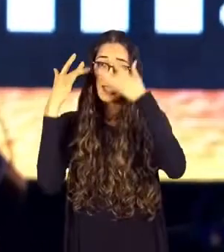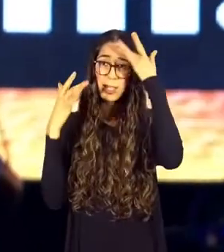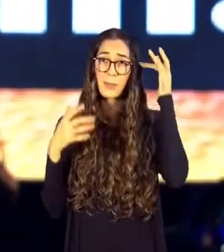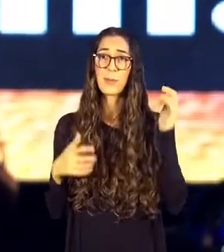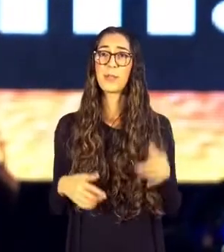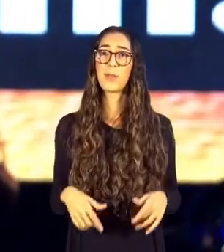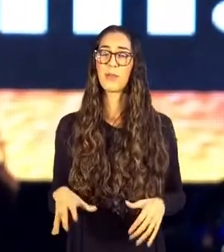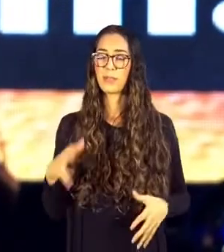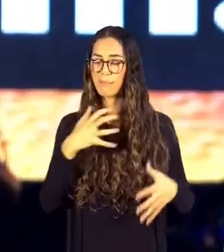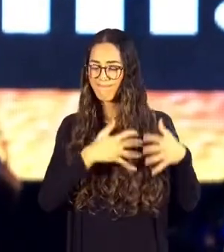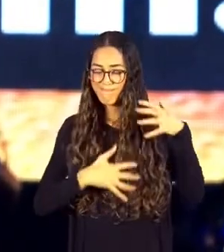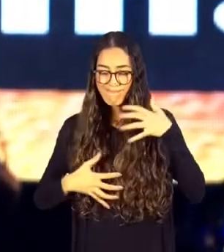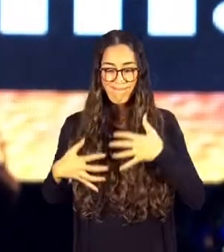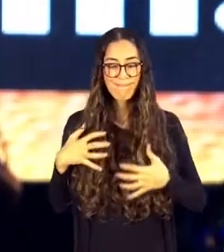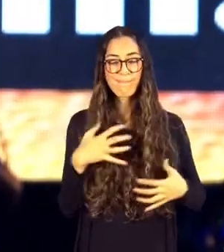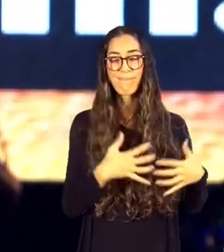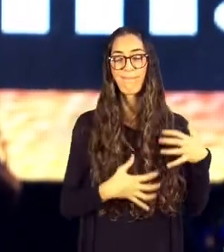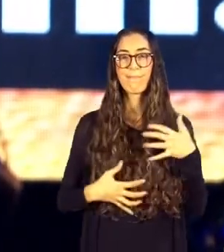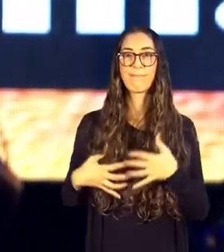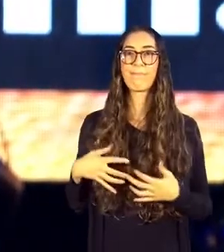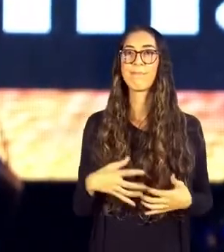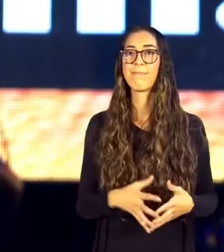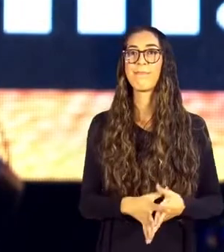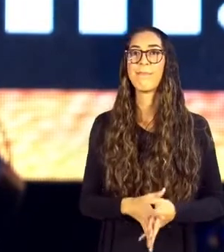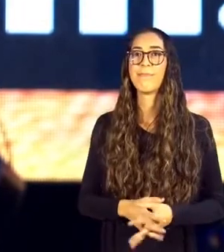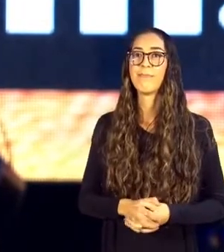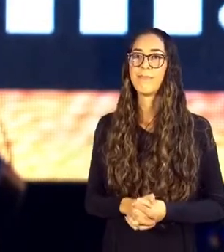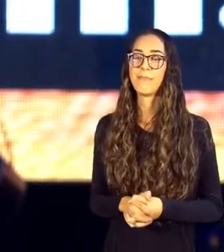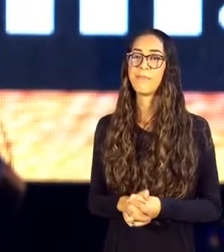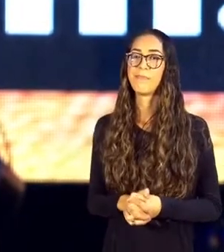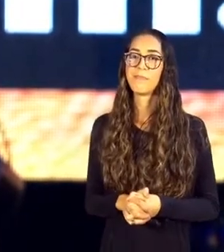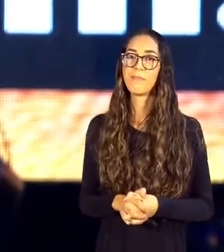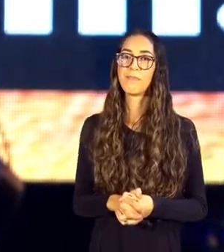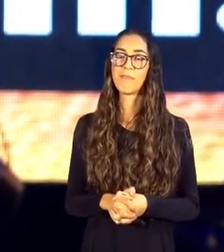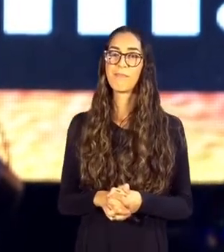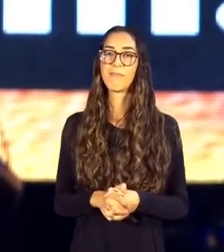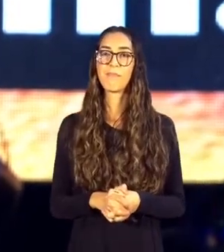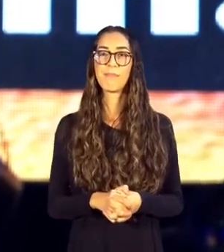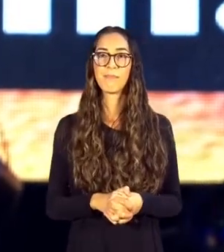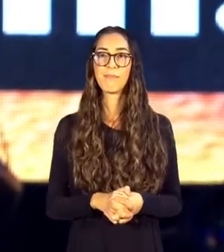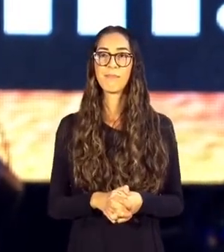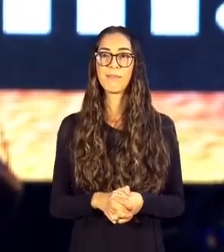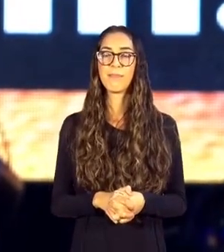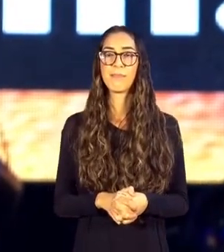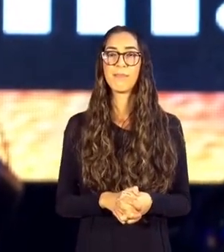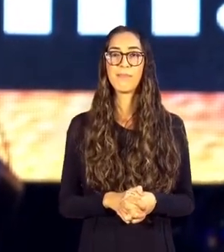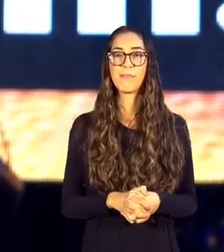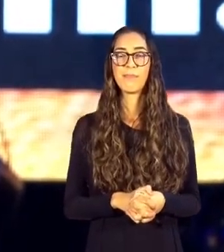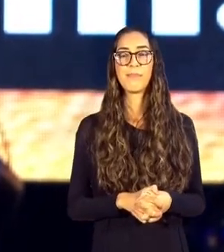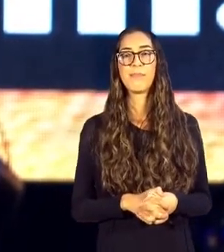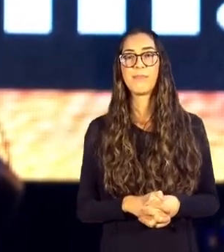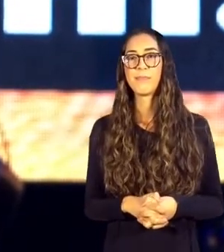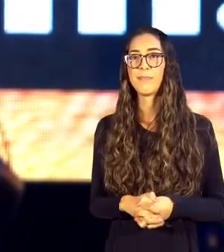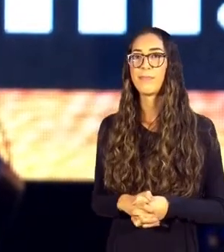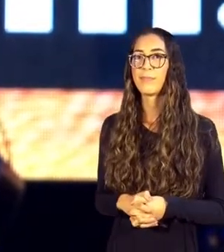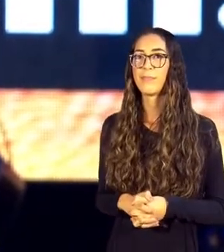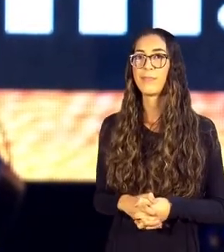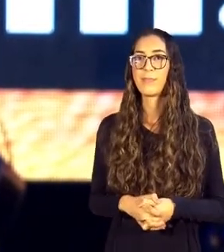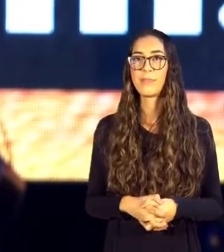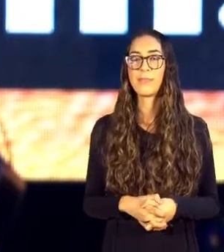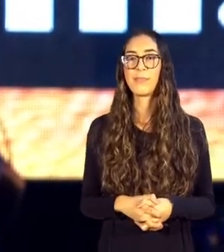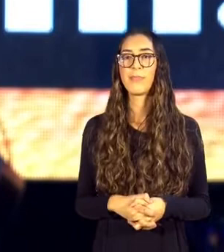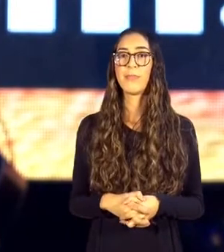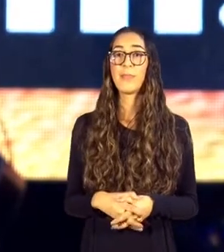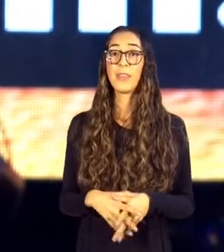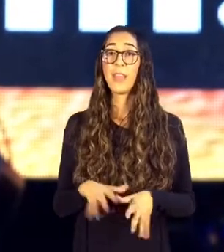tenho de bens? O que que eu tenho de condição financeira, de imóvel, de carro, para que eu possa vender e me